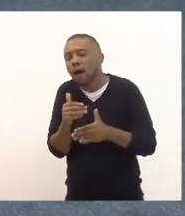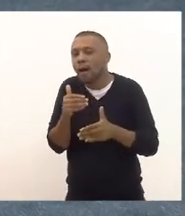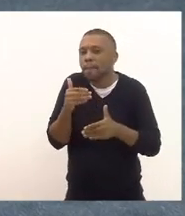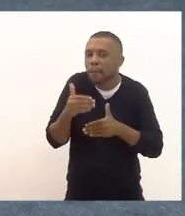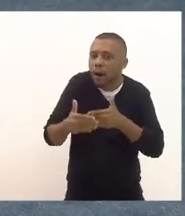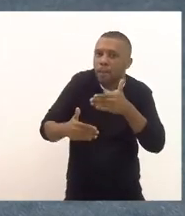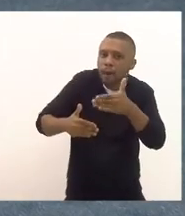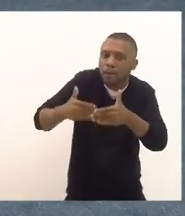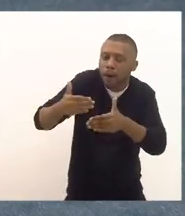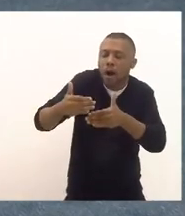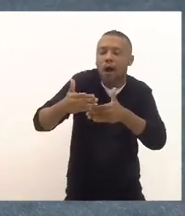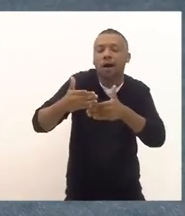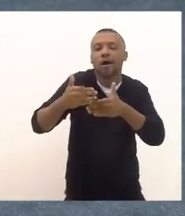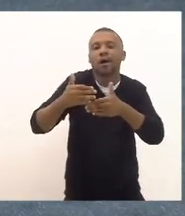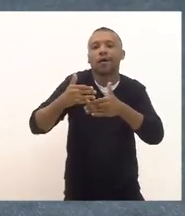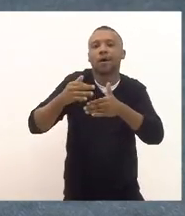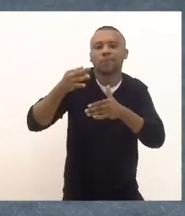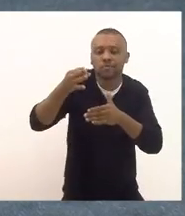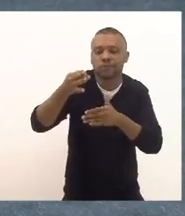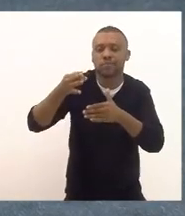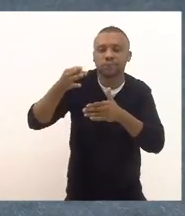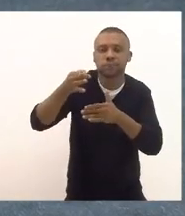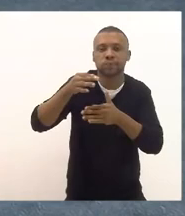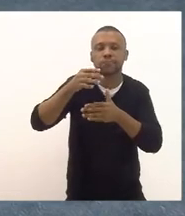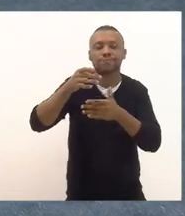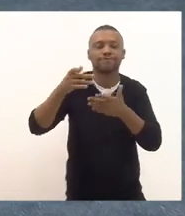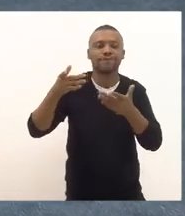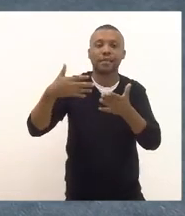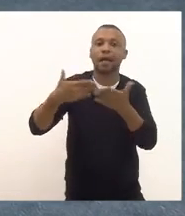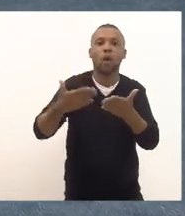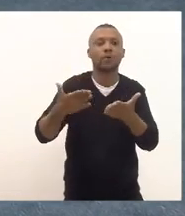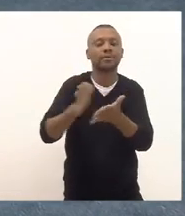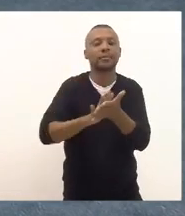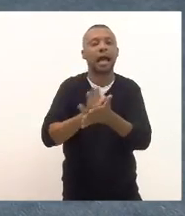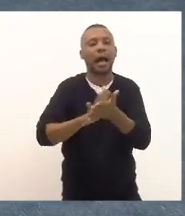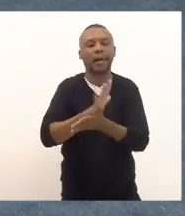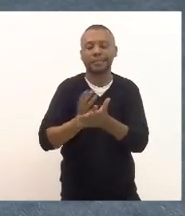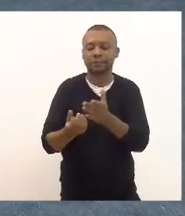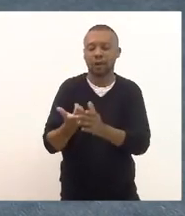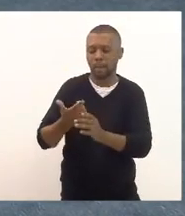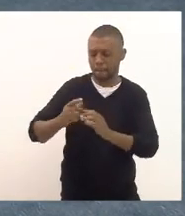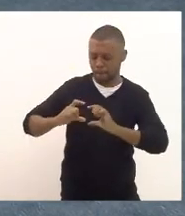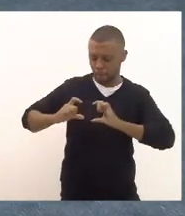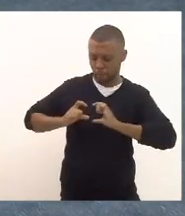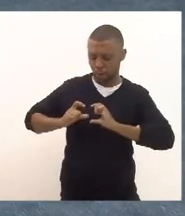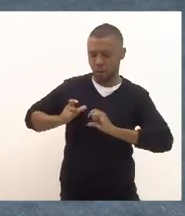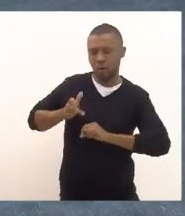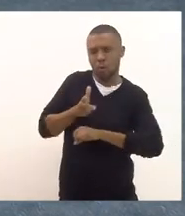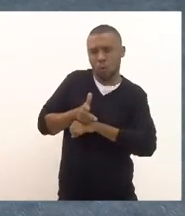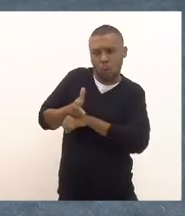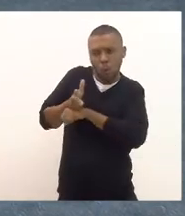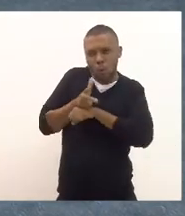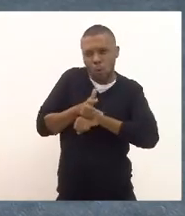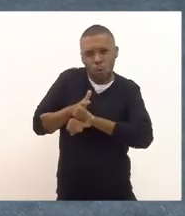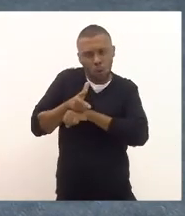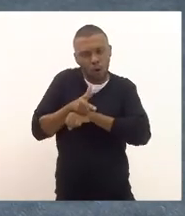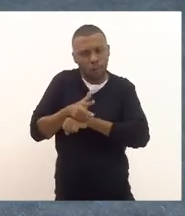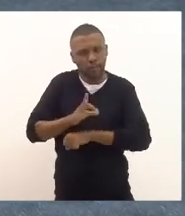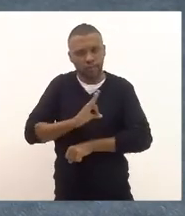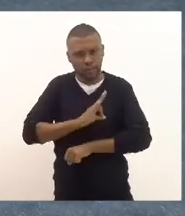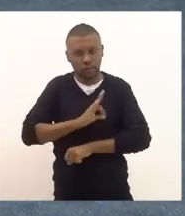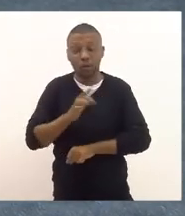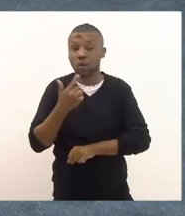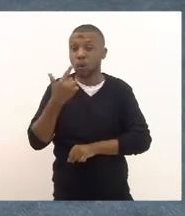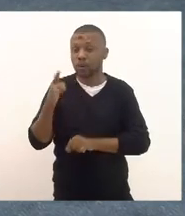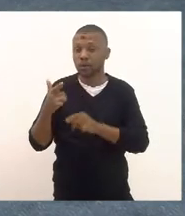cumprir teste Batalhão está o dia Thalia não cumpriu até hoje não entrou a tuas câmeras nos uniformes outra nós já provamos